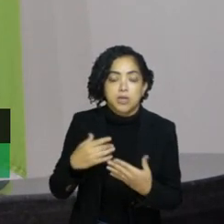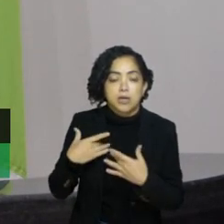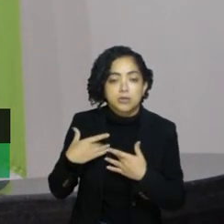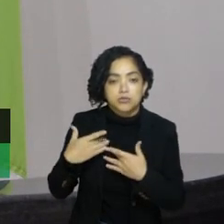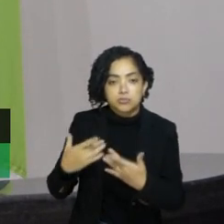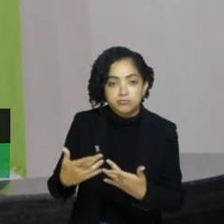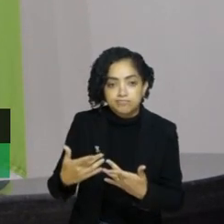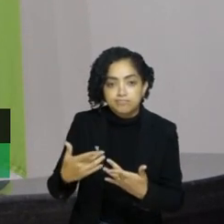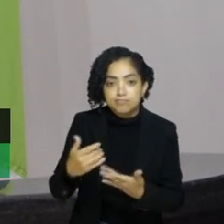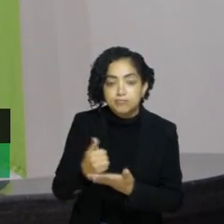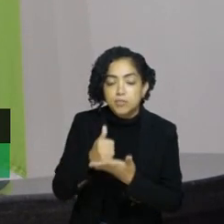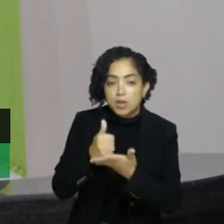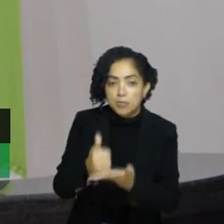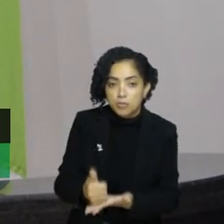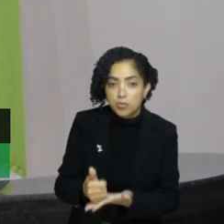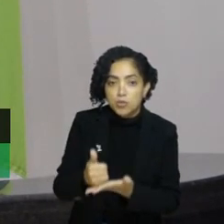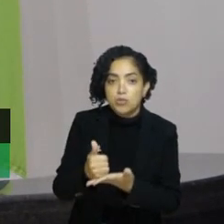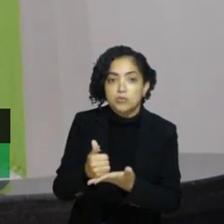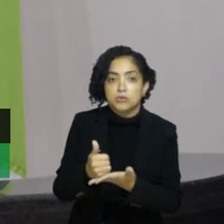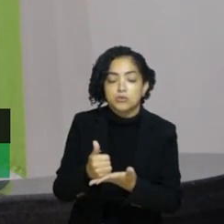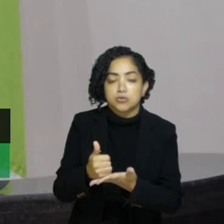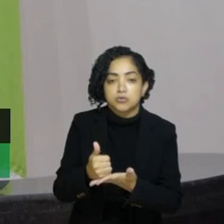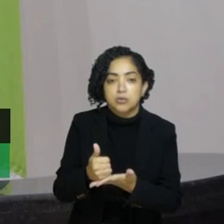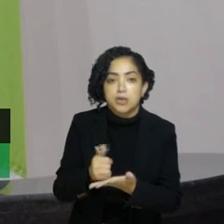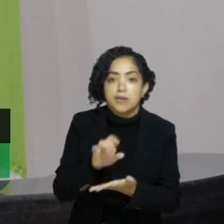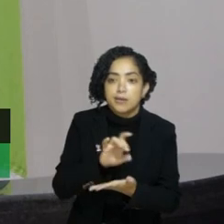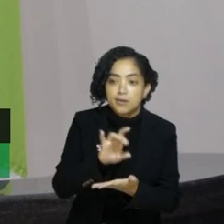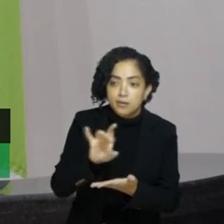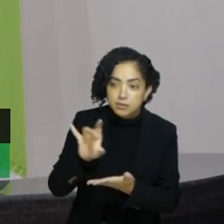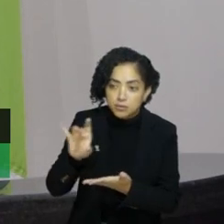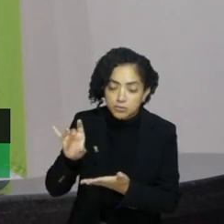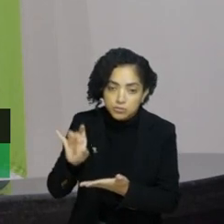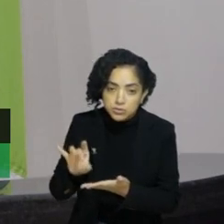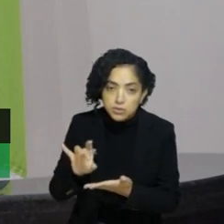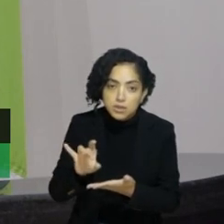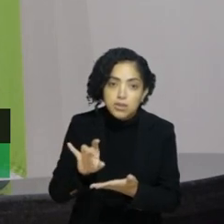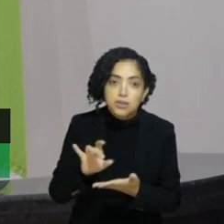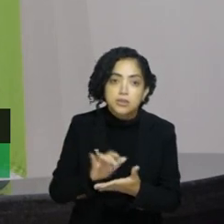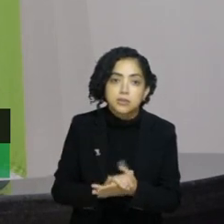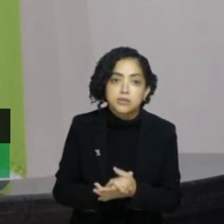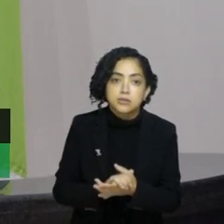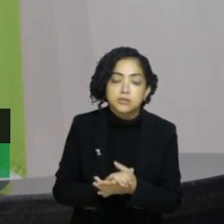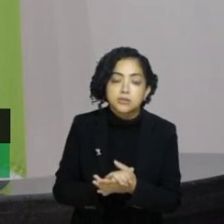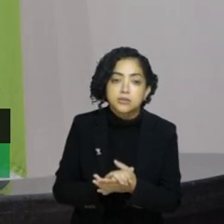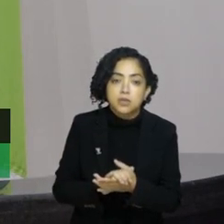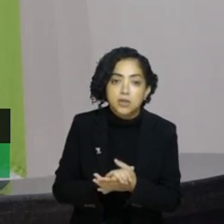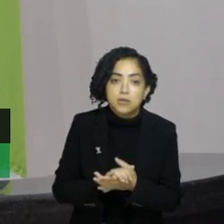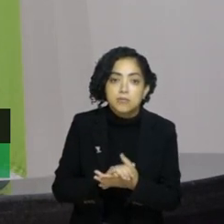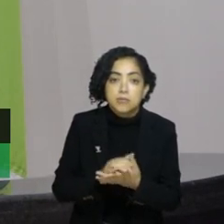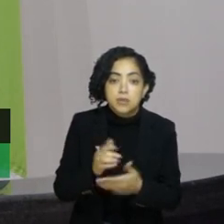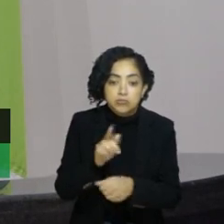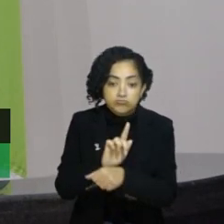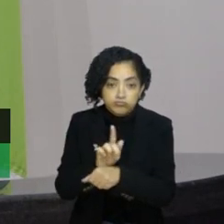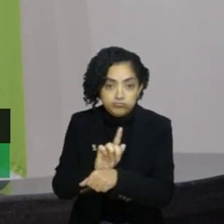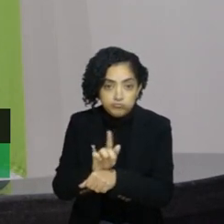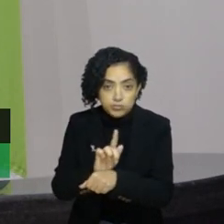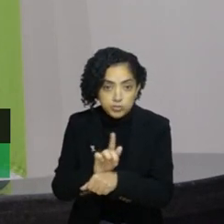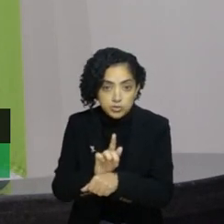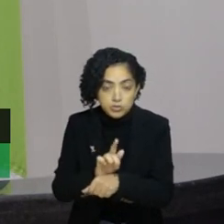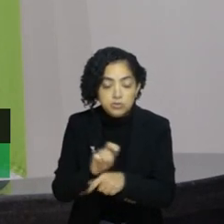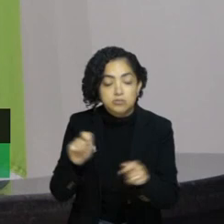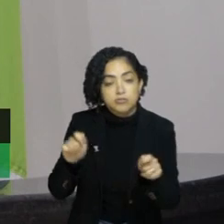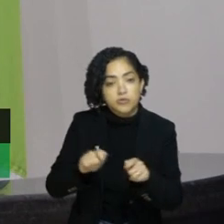solidariedade, assumindo cada um deles cidades cujo seu alcance enquanto gestores